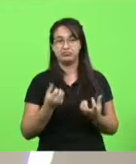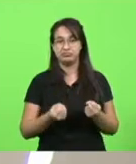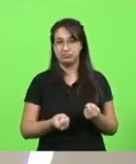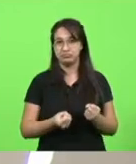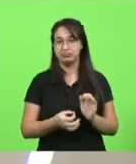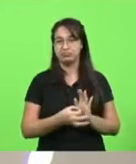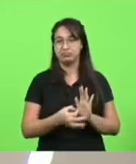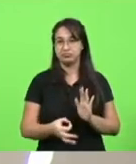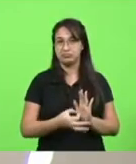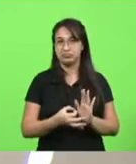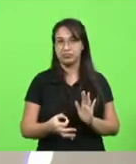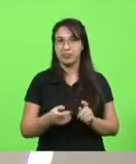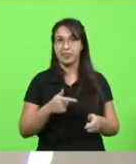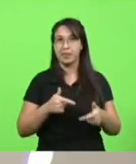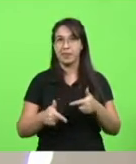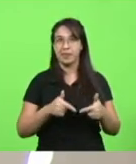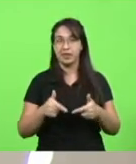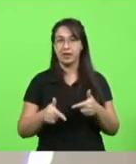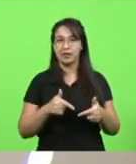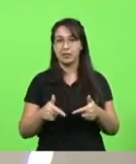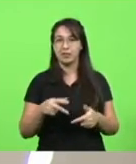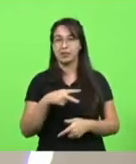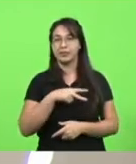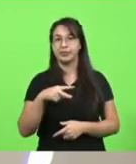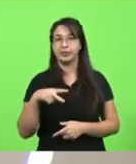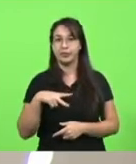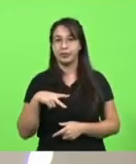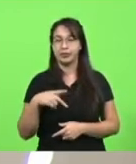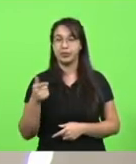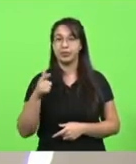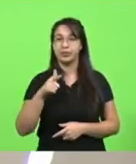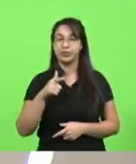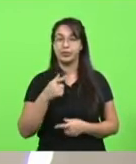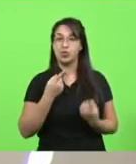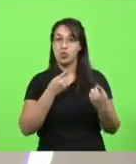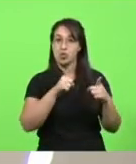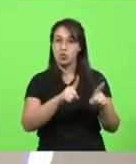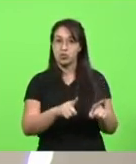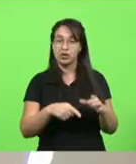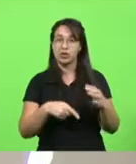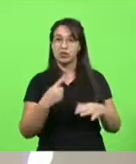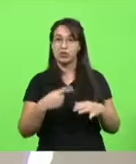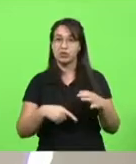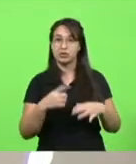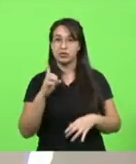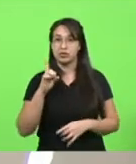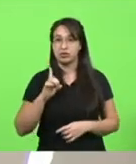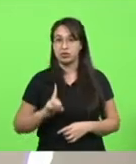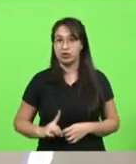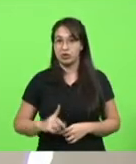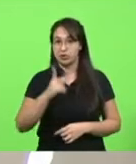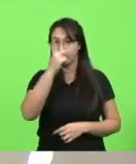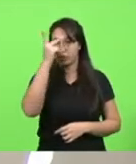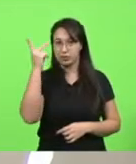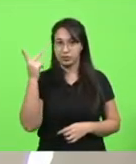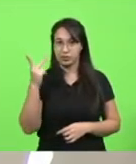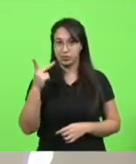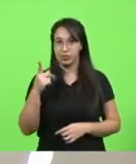de Trabalho, Administração e Serviço Público e parecer contrário da Comissão de Defesa dos Direitos da Pessoa com